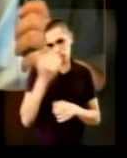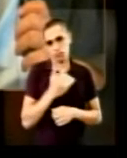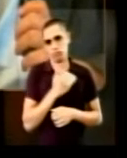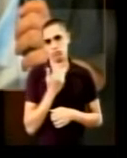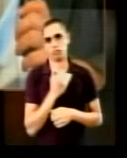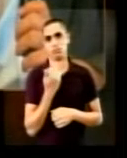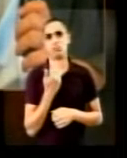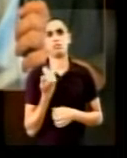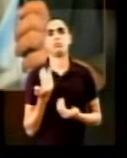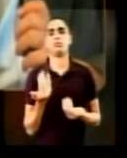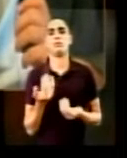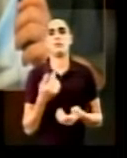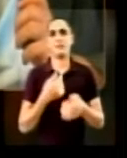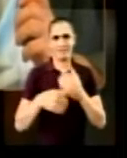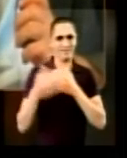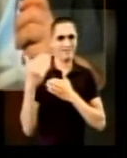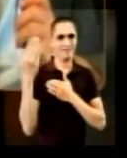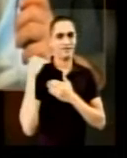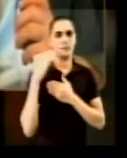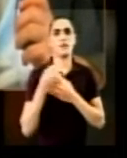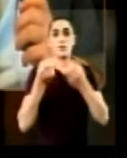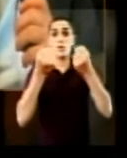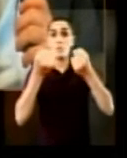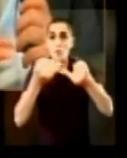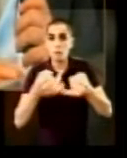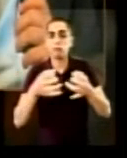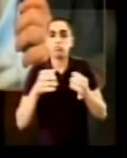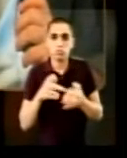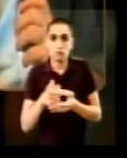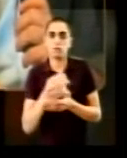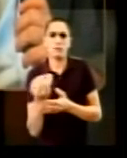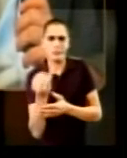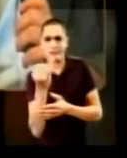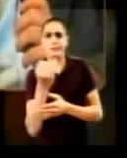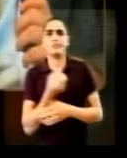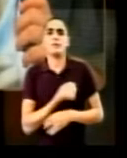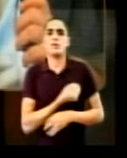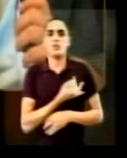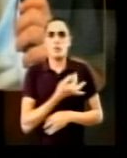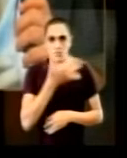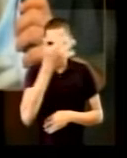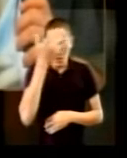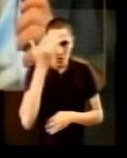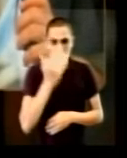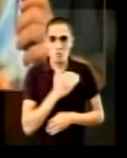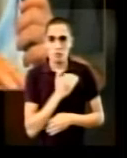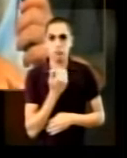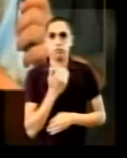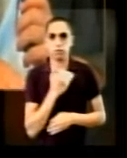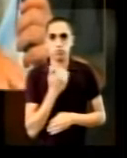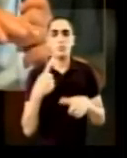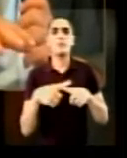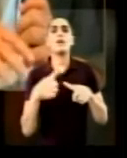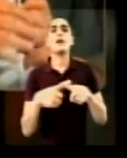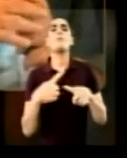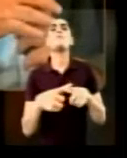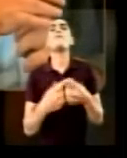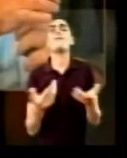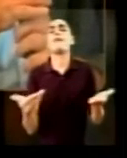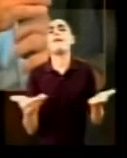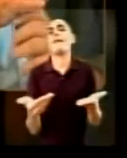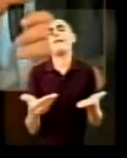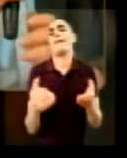óbitos, sobre mortalidade. Por quê? Porque hoje é uma coisa que nos preocupa, porque nós estamos com um